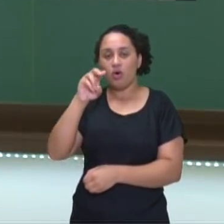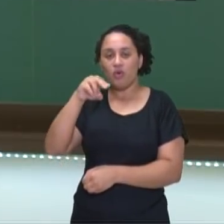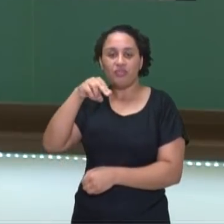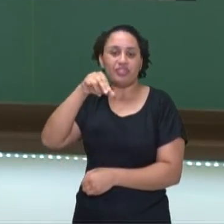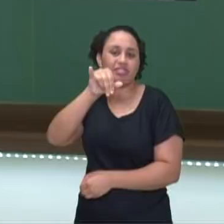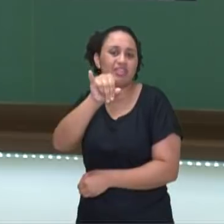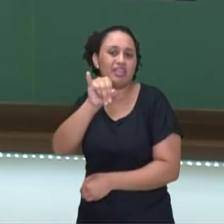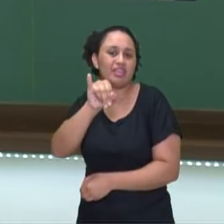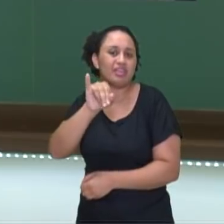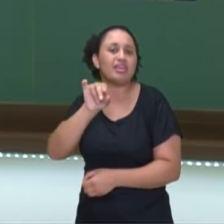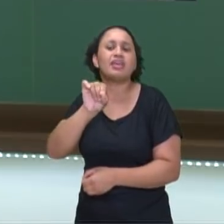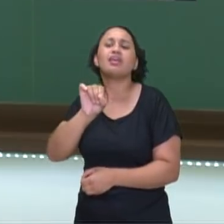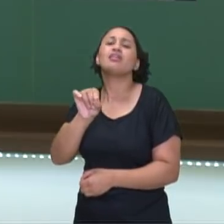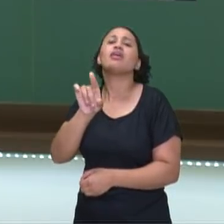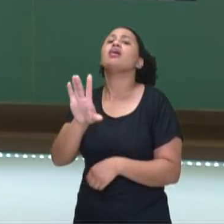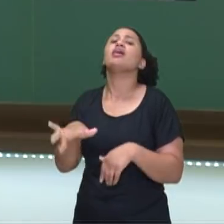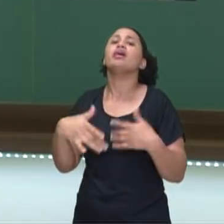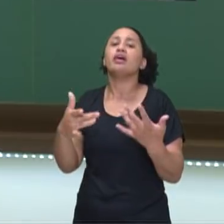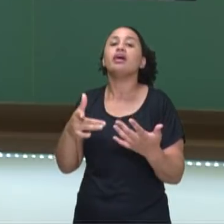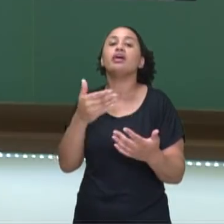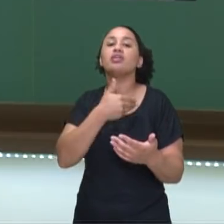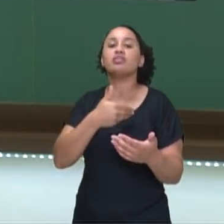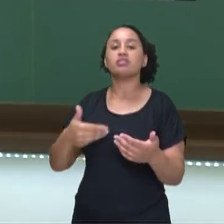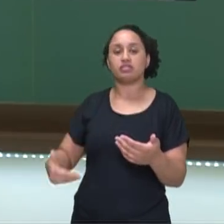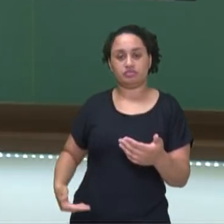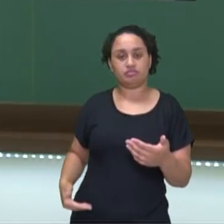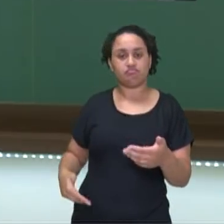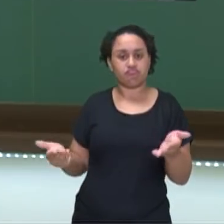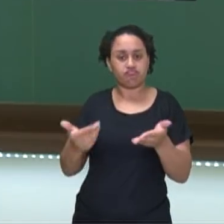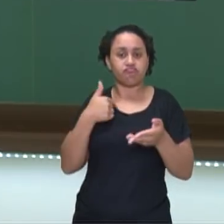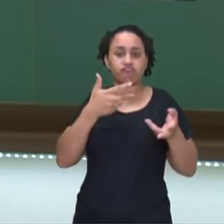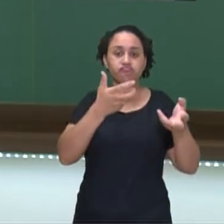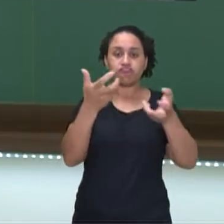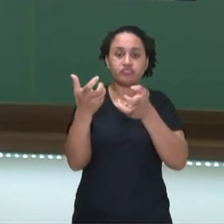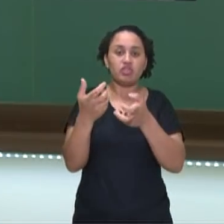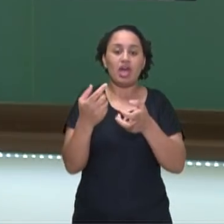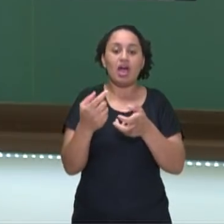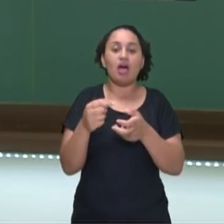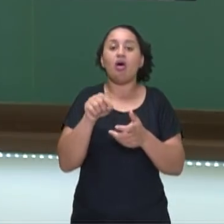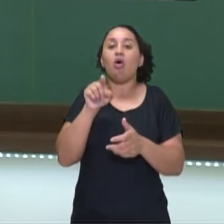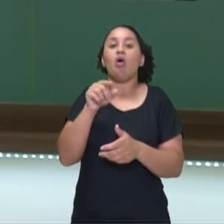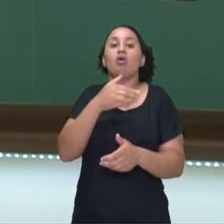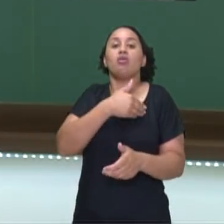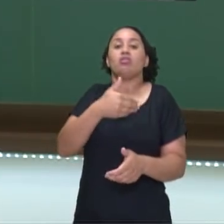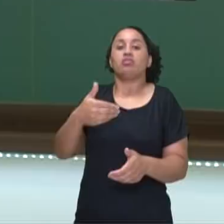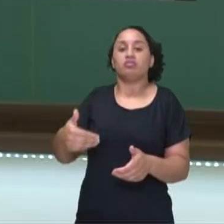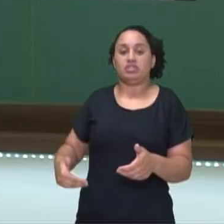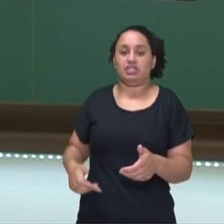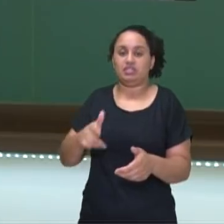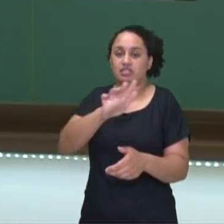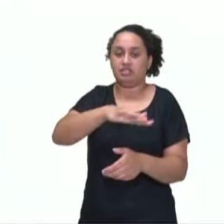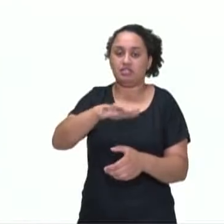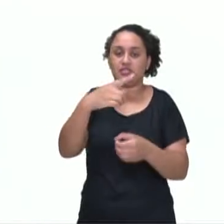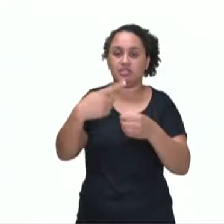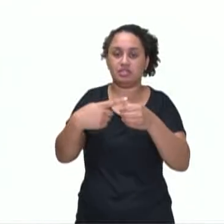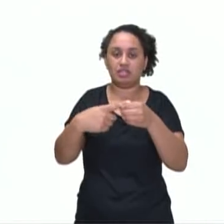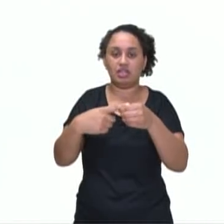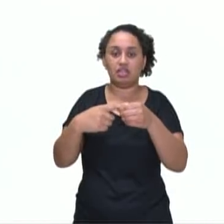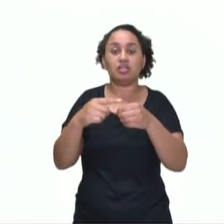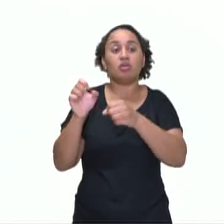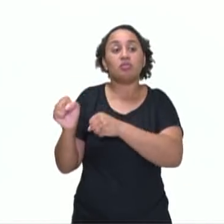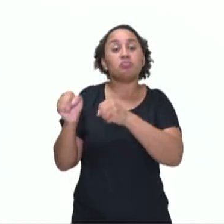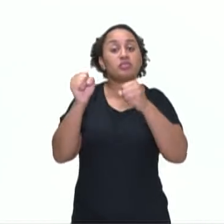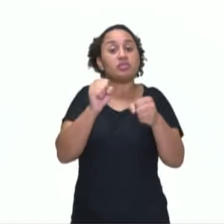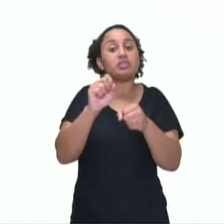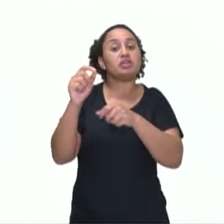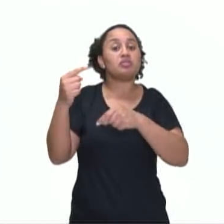o governante. E ele, você vai ver agora, não é só o governante de Ifé. O poder político